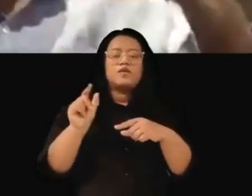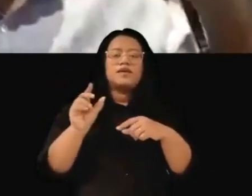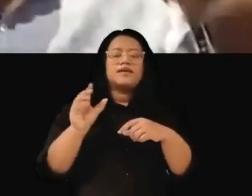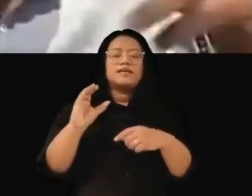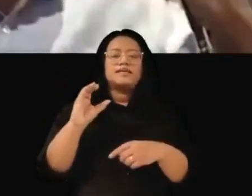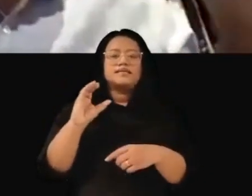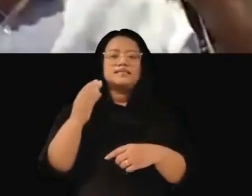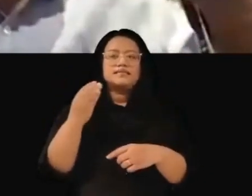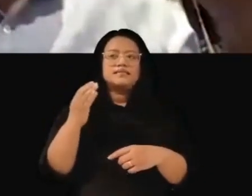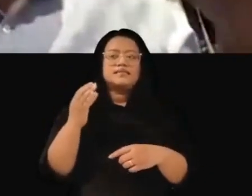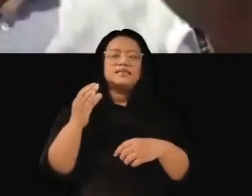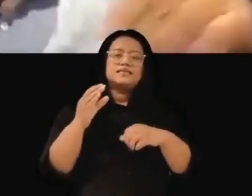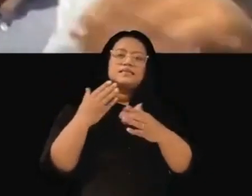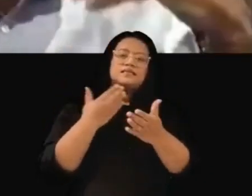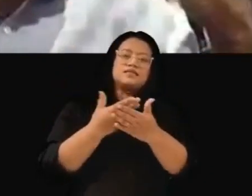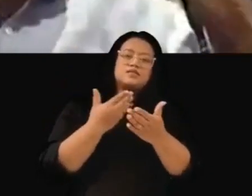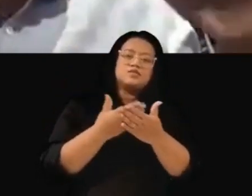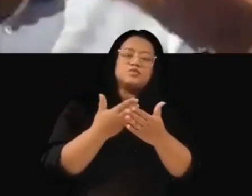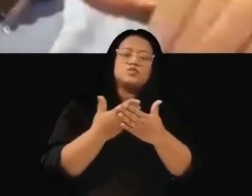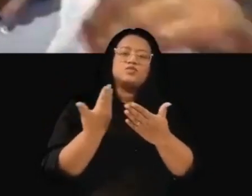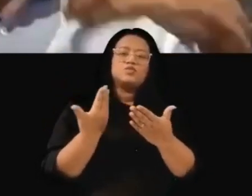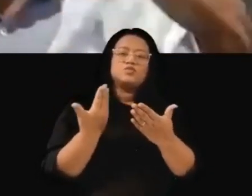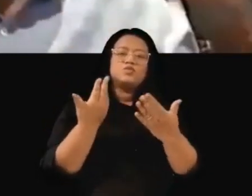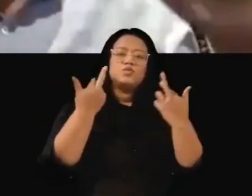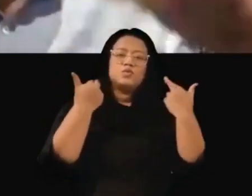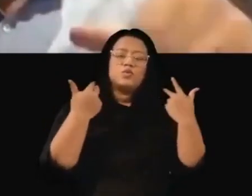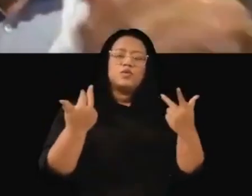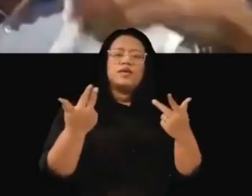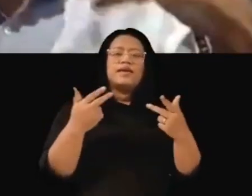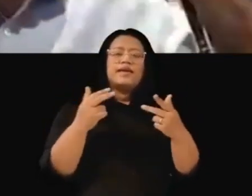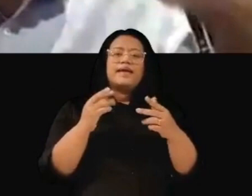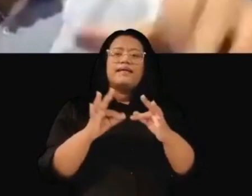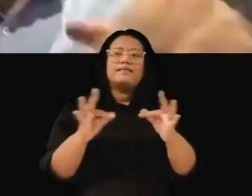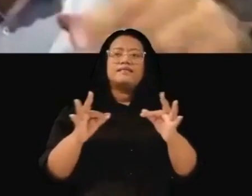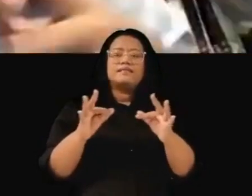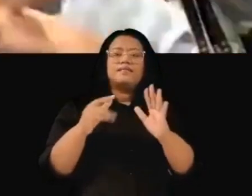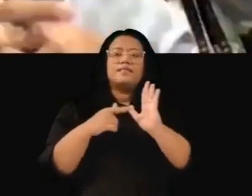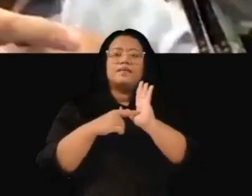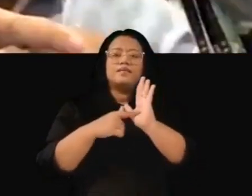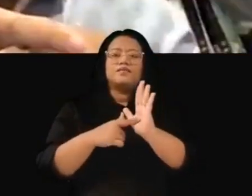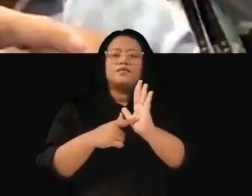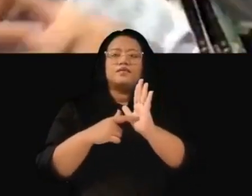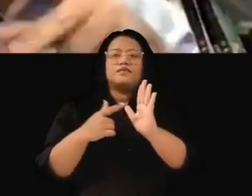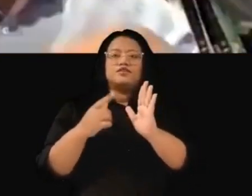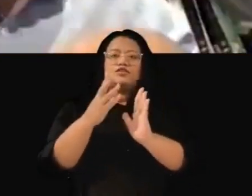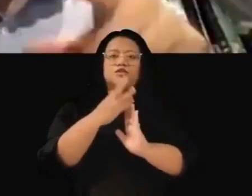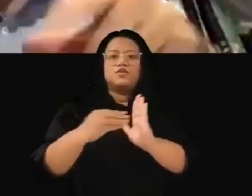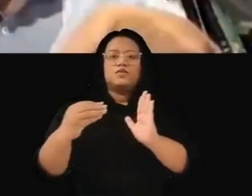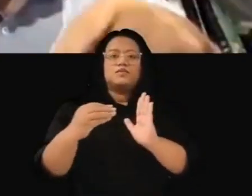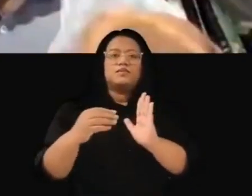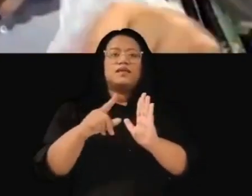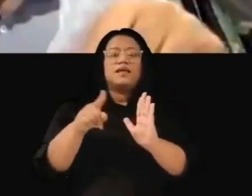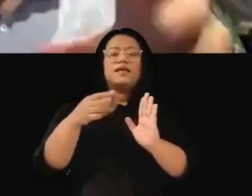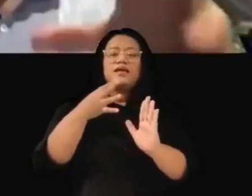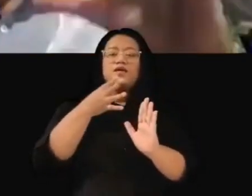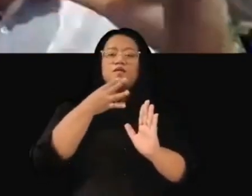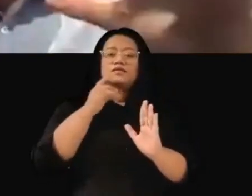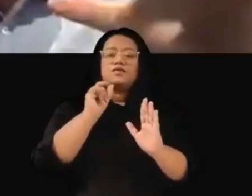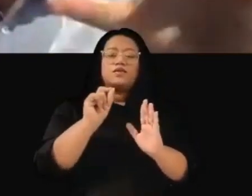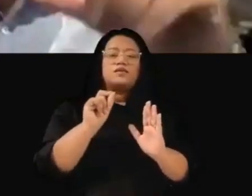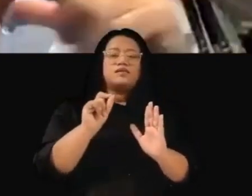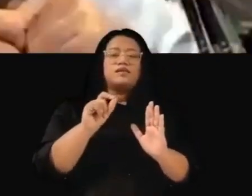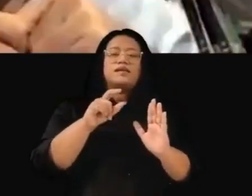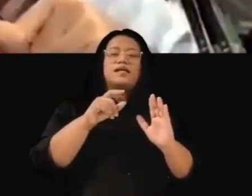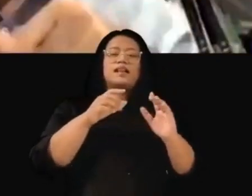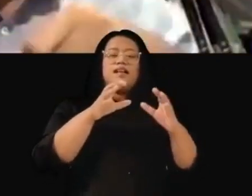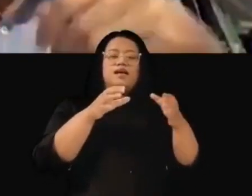no sentido da ciência clássica, né, de demonstrar uma hipótese que seja universal, reproduzível, né? Enfim, reconhecer que as comunidades originárias